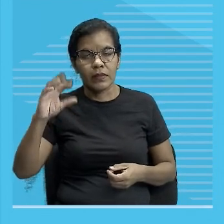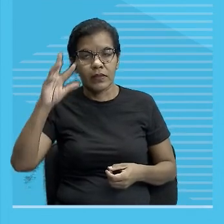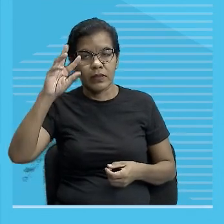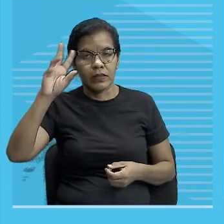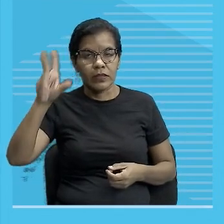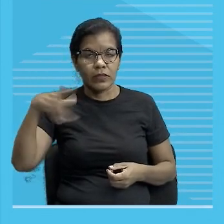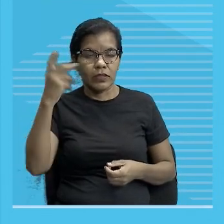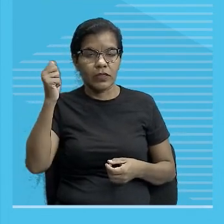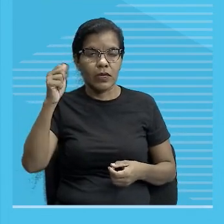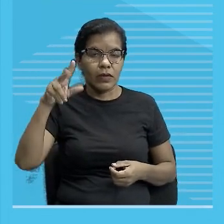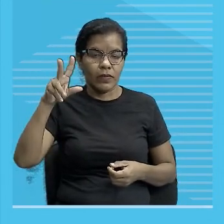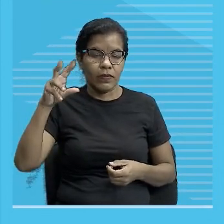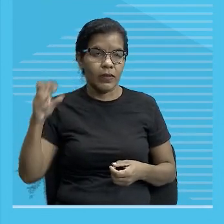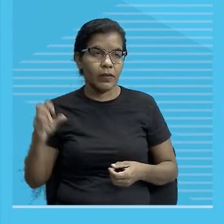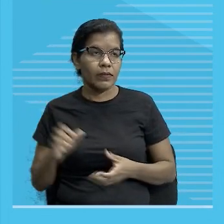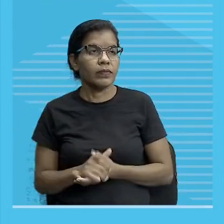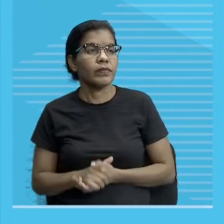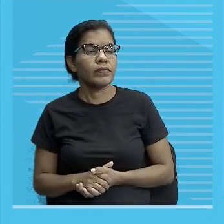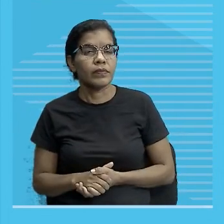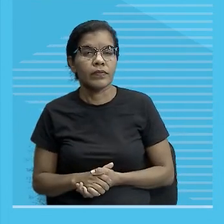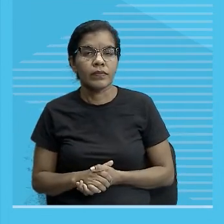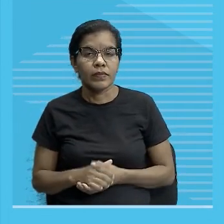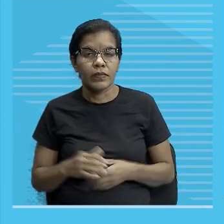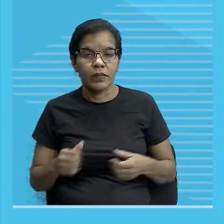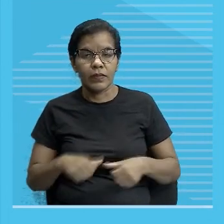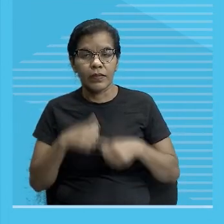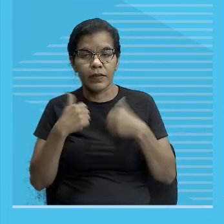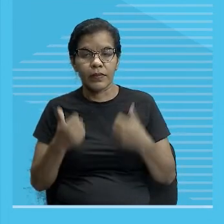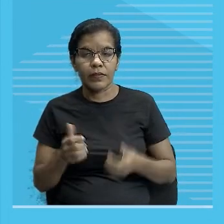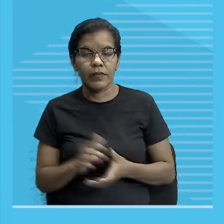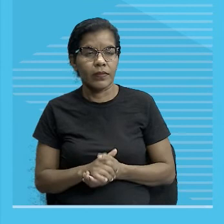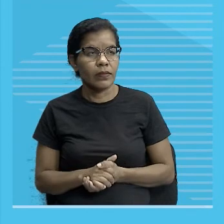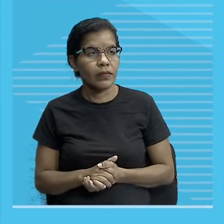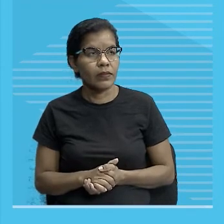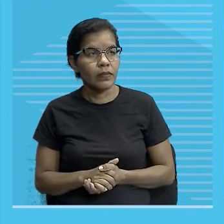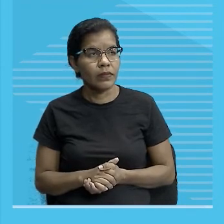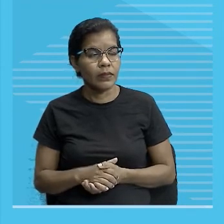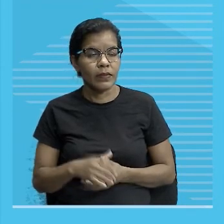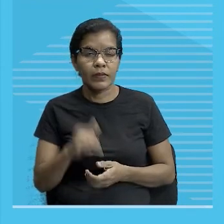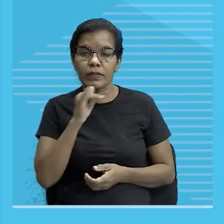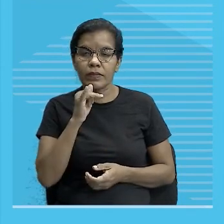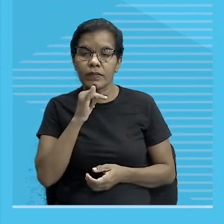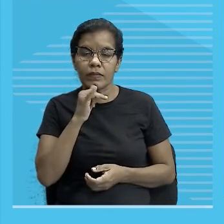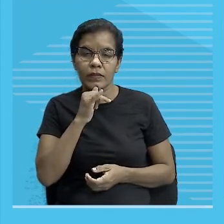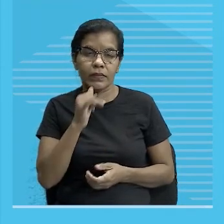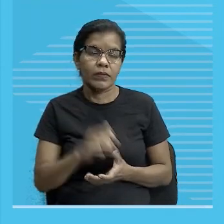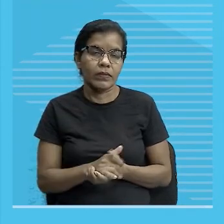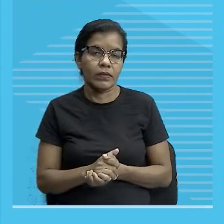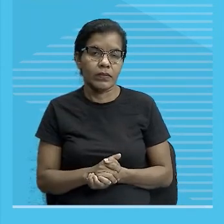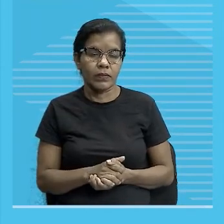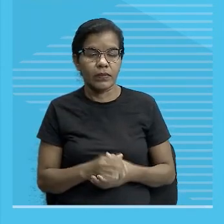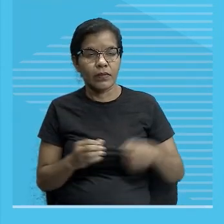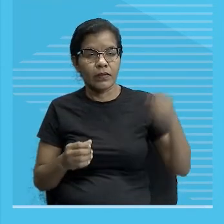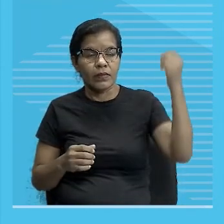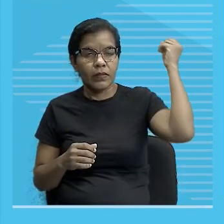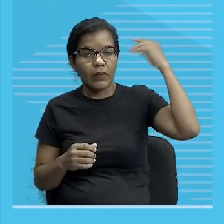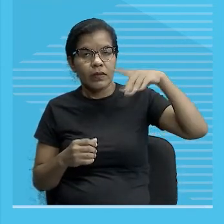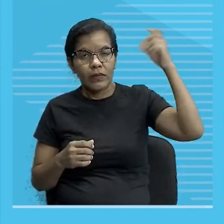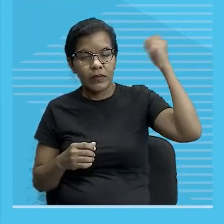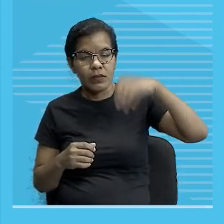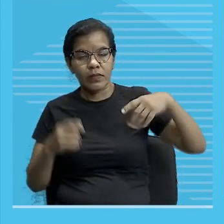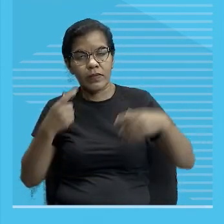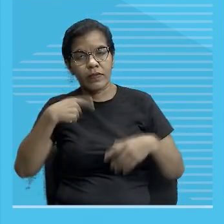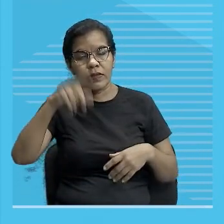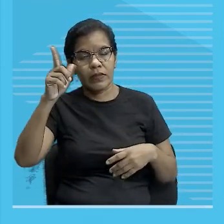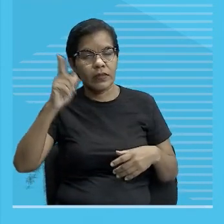tá? Muito bem. Mais exemplozinho. O soldado foi ferido à baioneta,